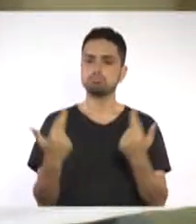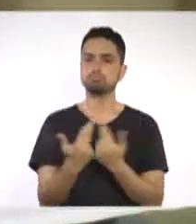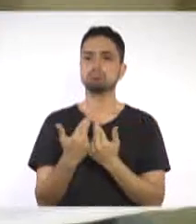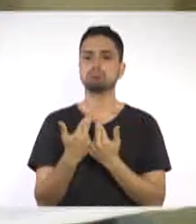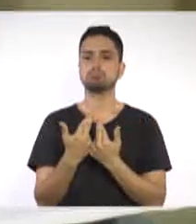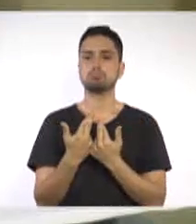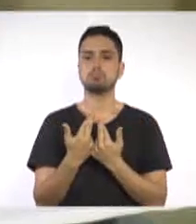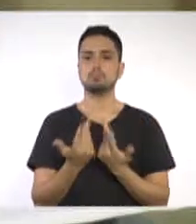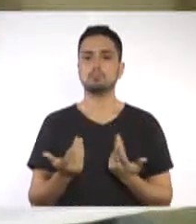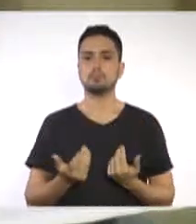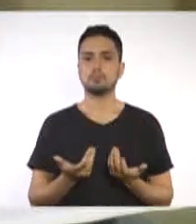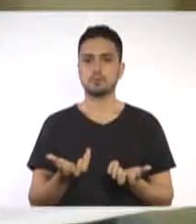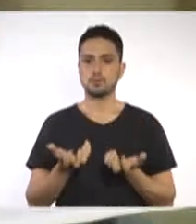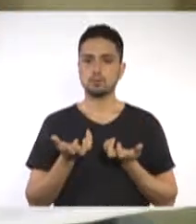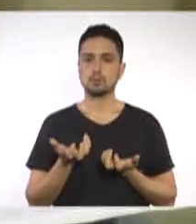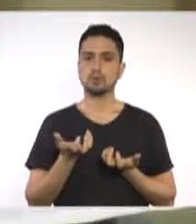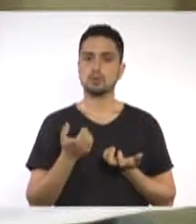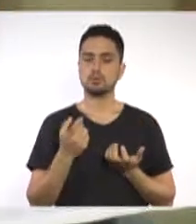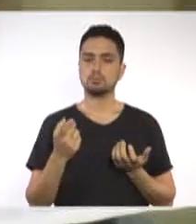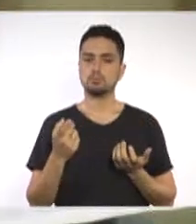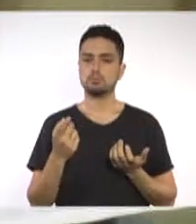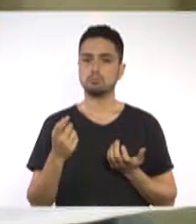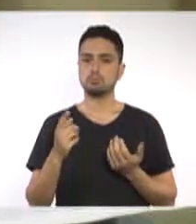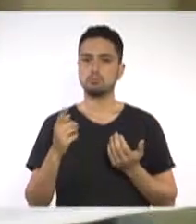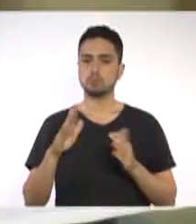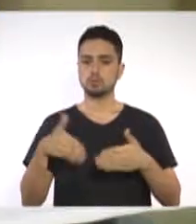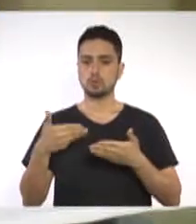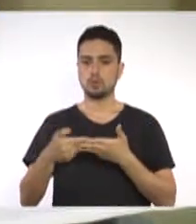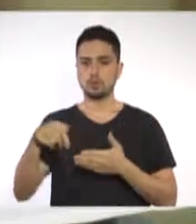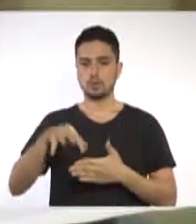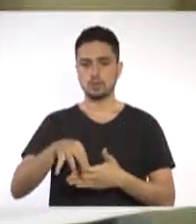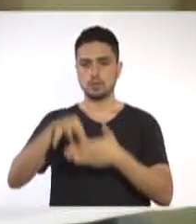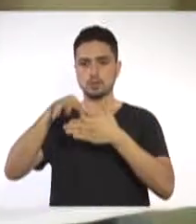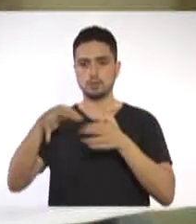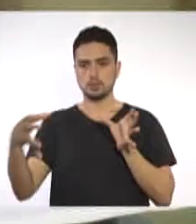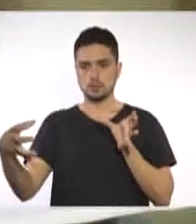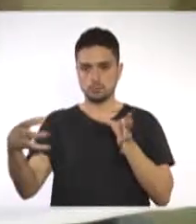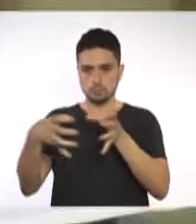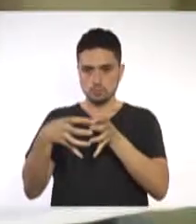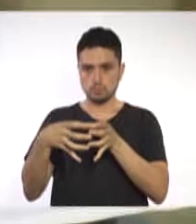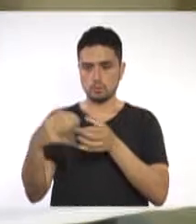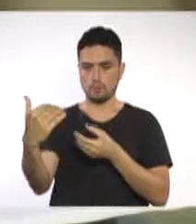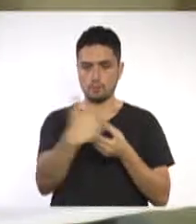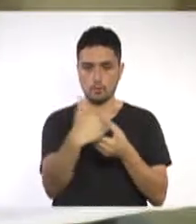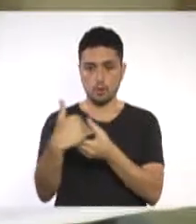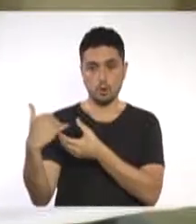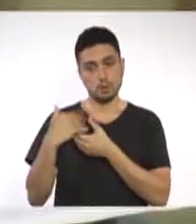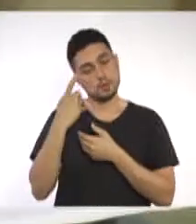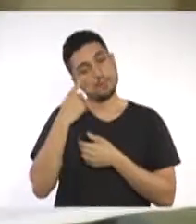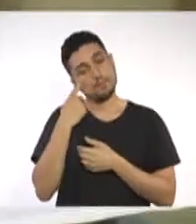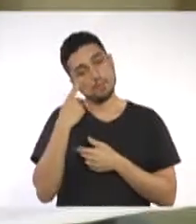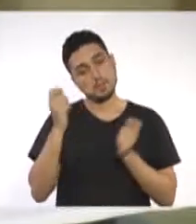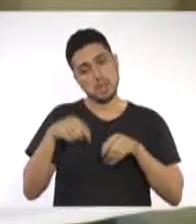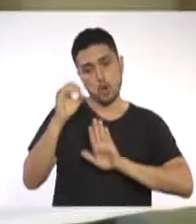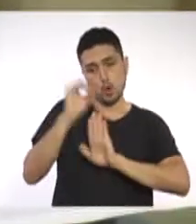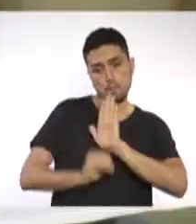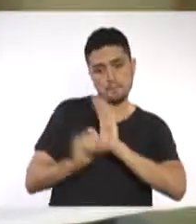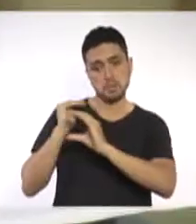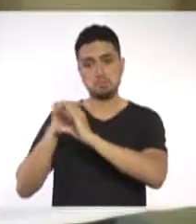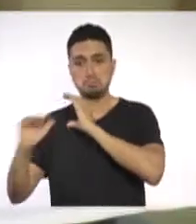quero, colegiada, se devemos encaminhar o ofício ou não. De